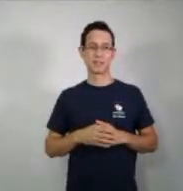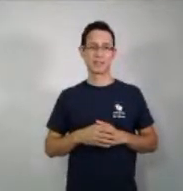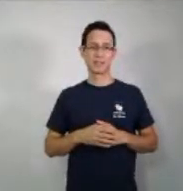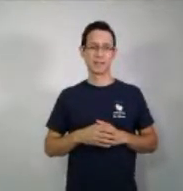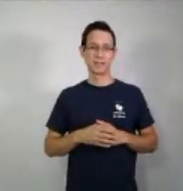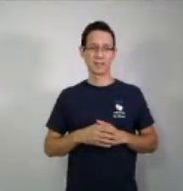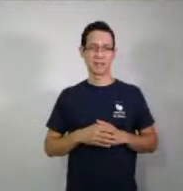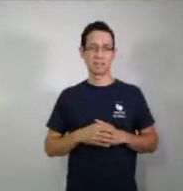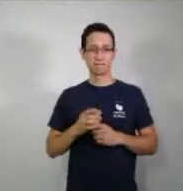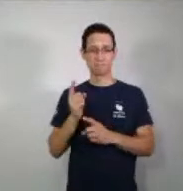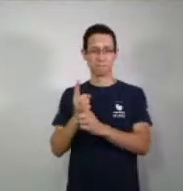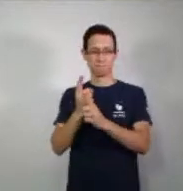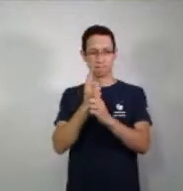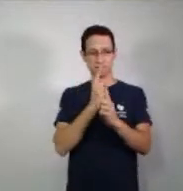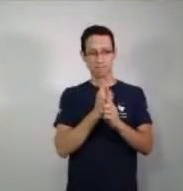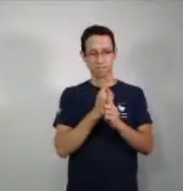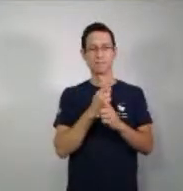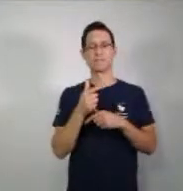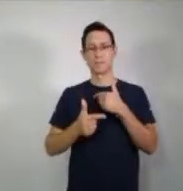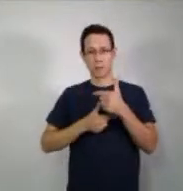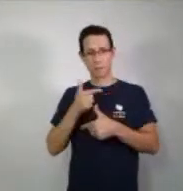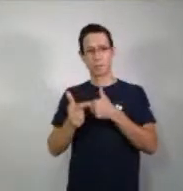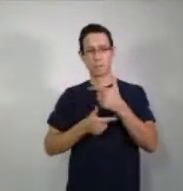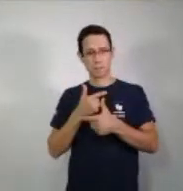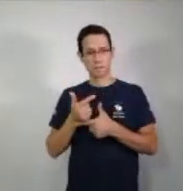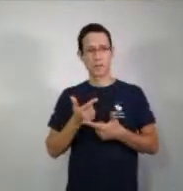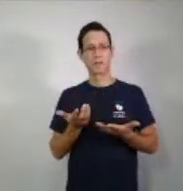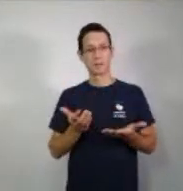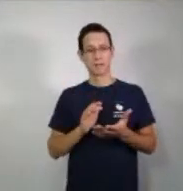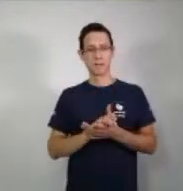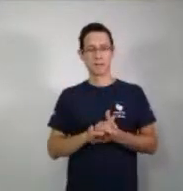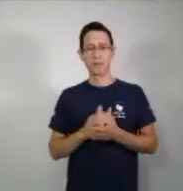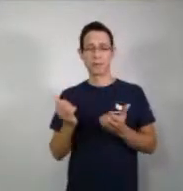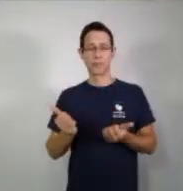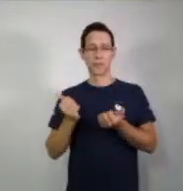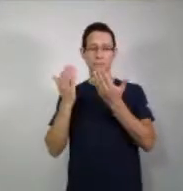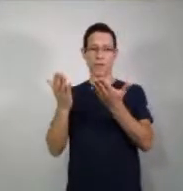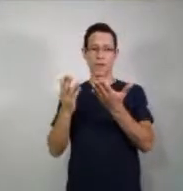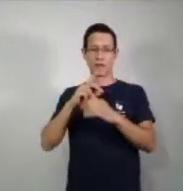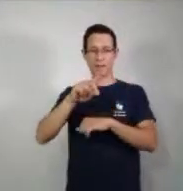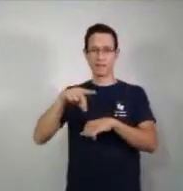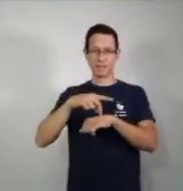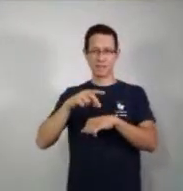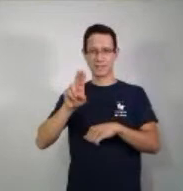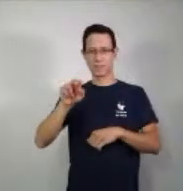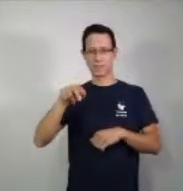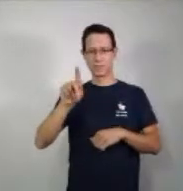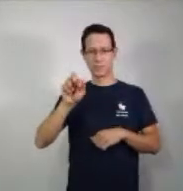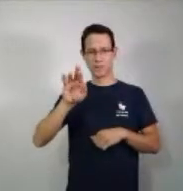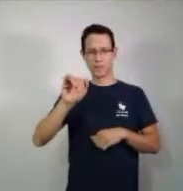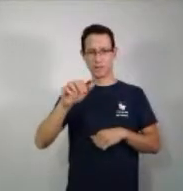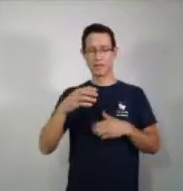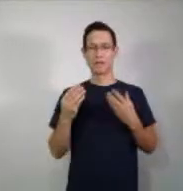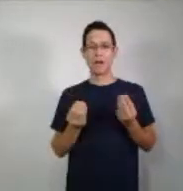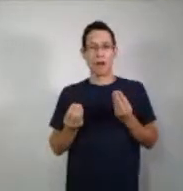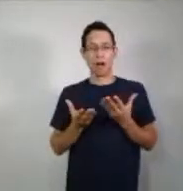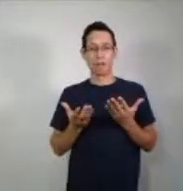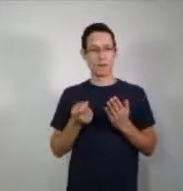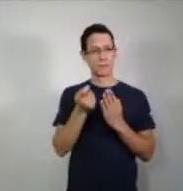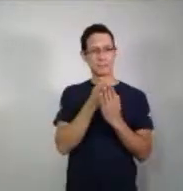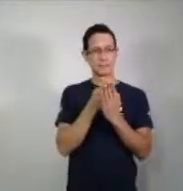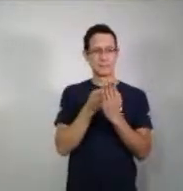de encontrar um trabalho, um emprego fora da Hungria. E para isso ele escrevia sem parar para todas